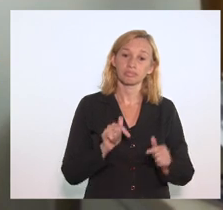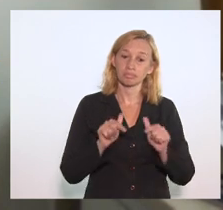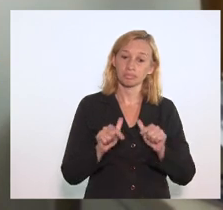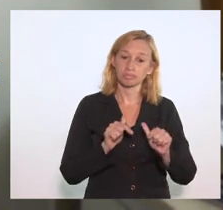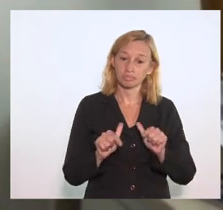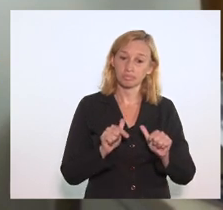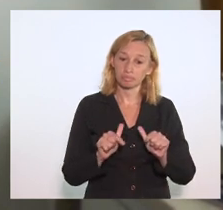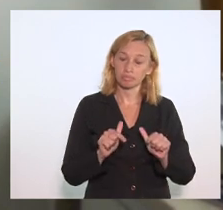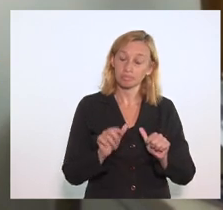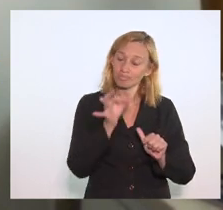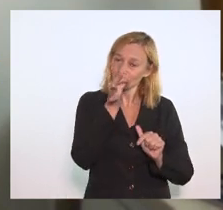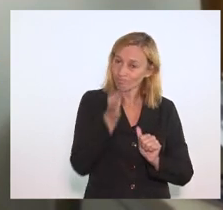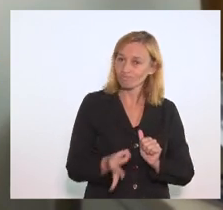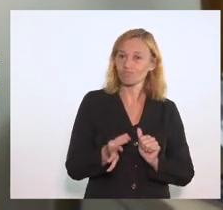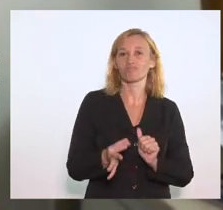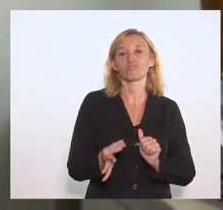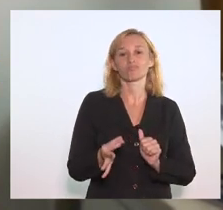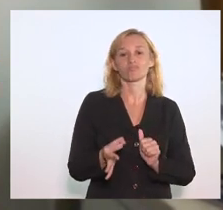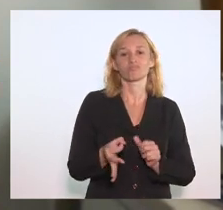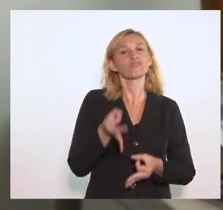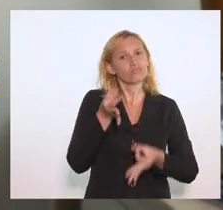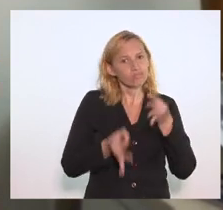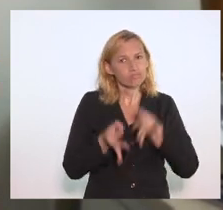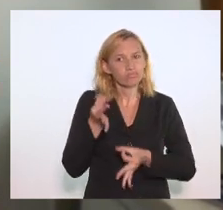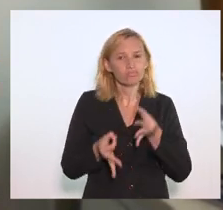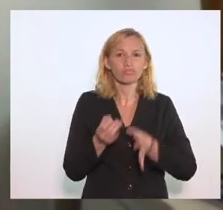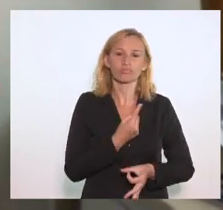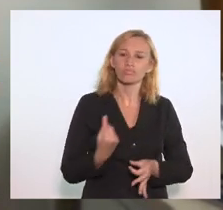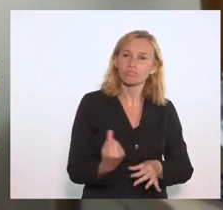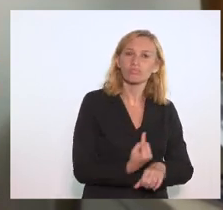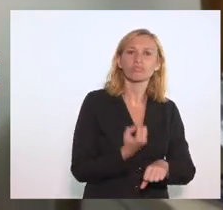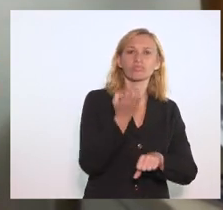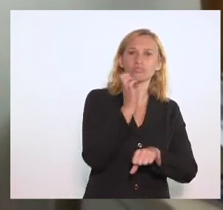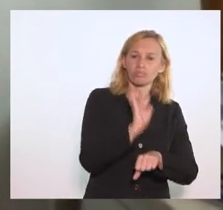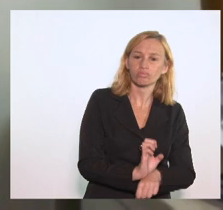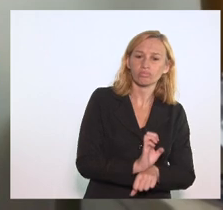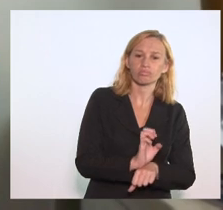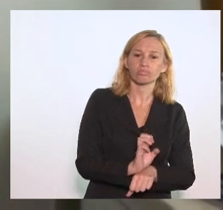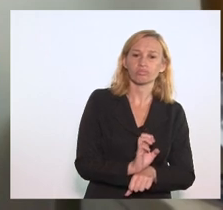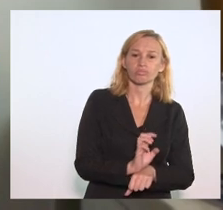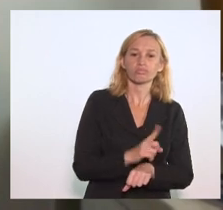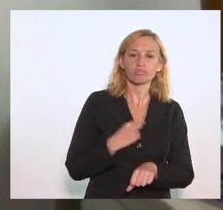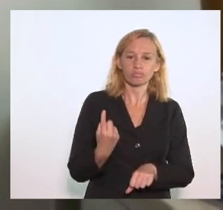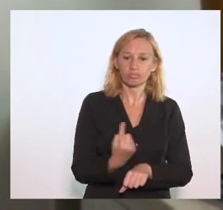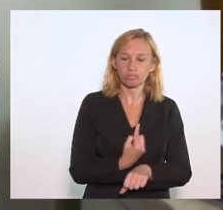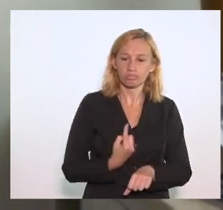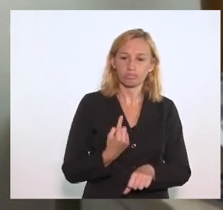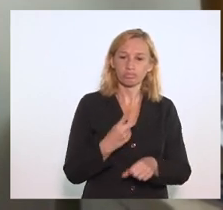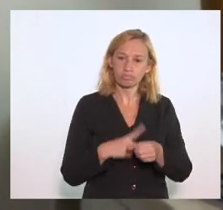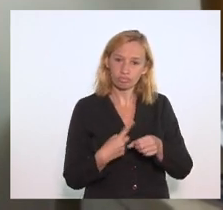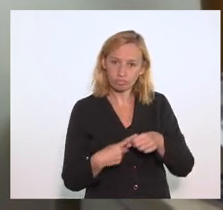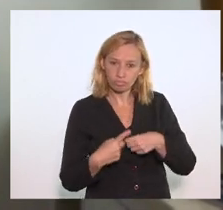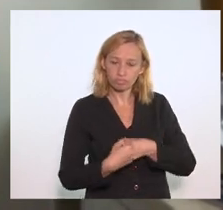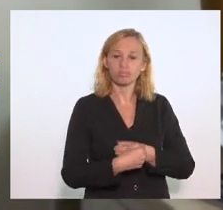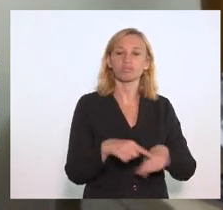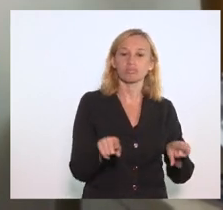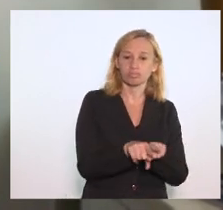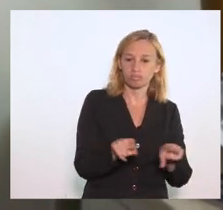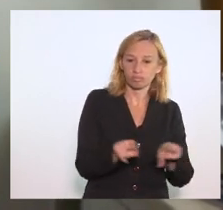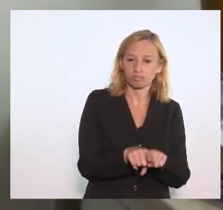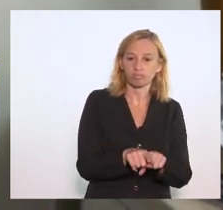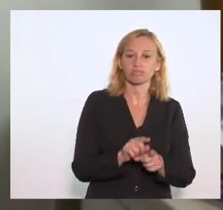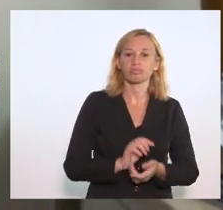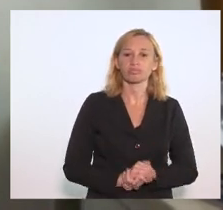trabalho correto e justo para o nosso Estado e para os nossos municípios, que eu, como eu